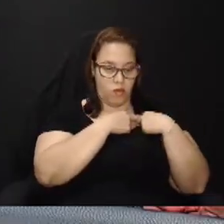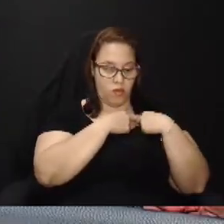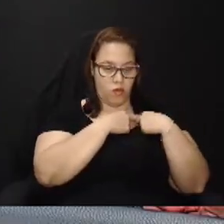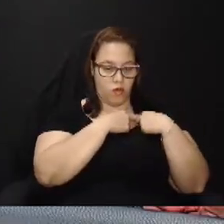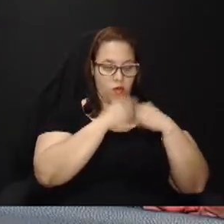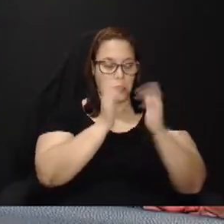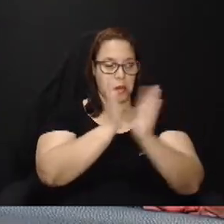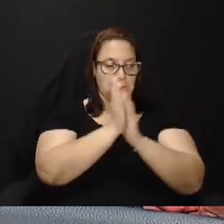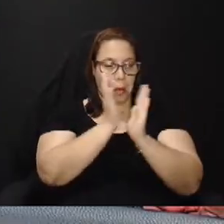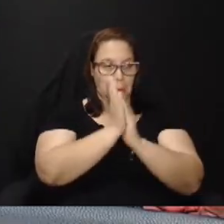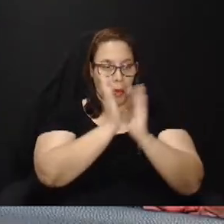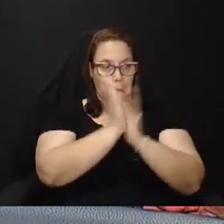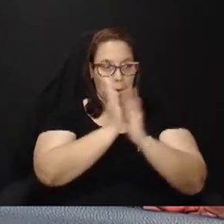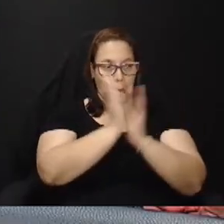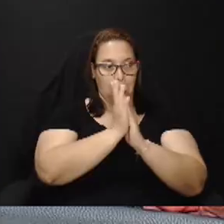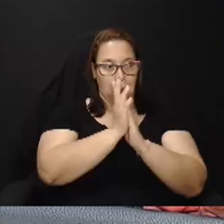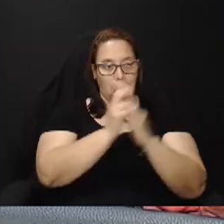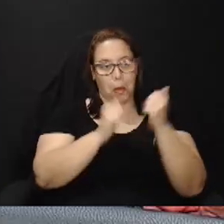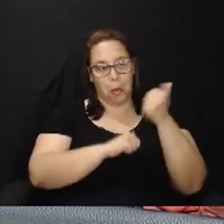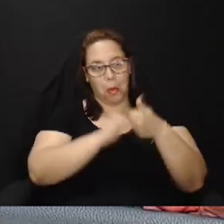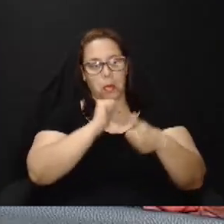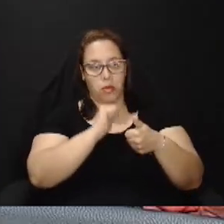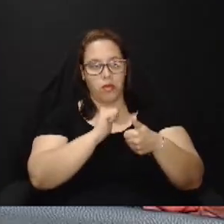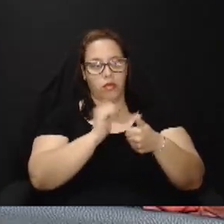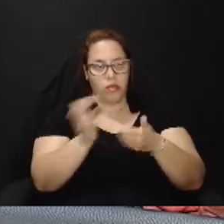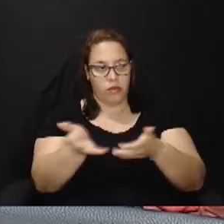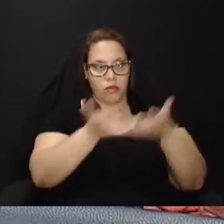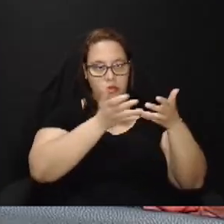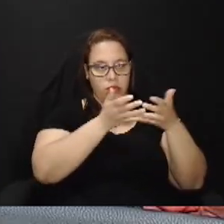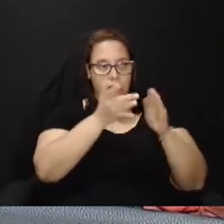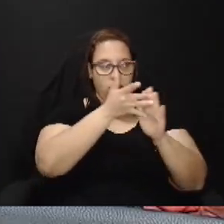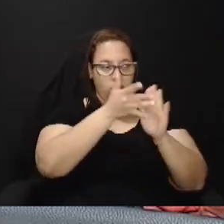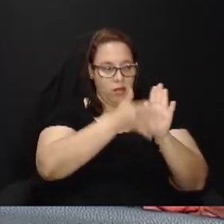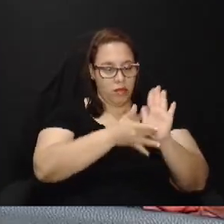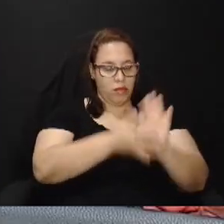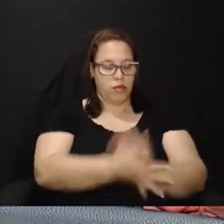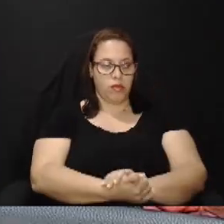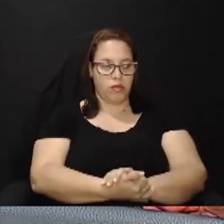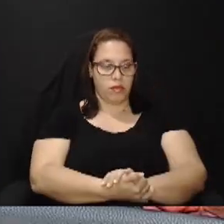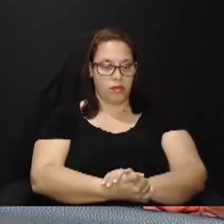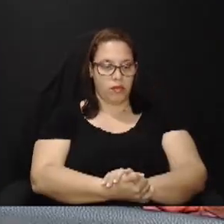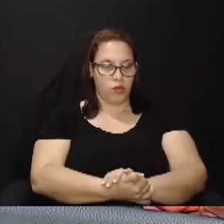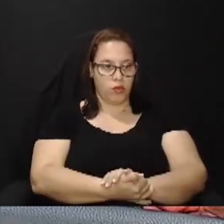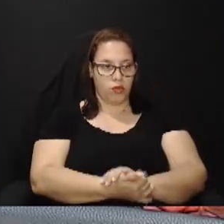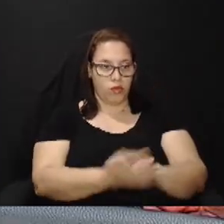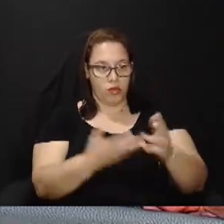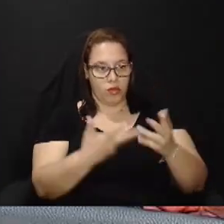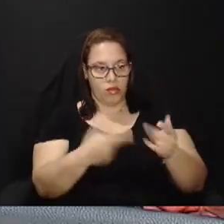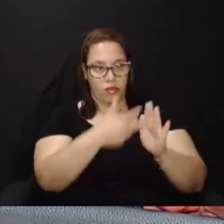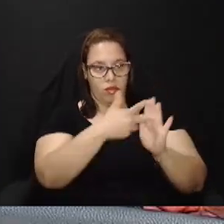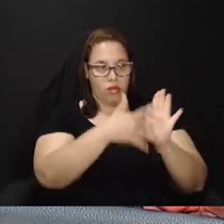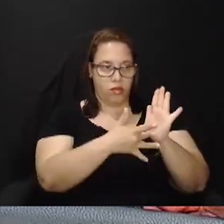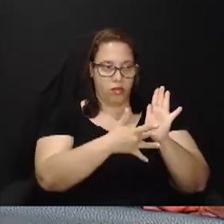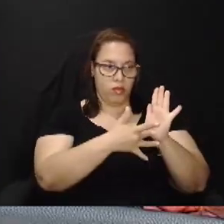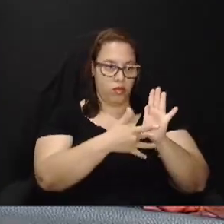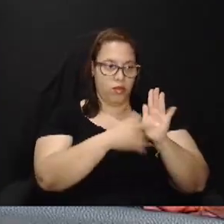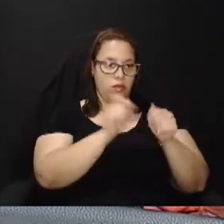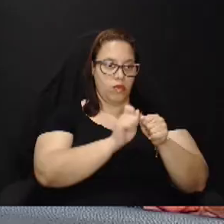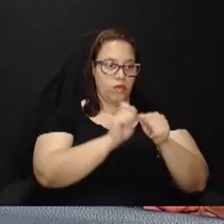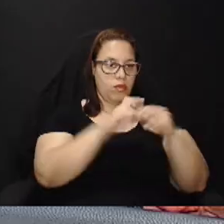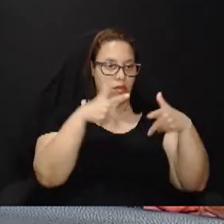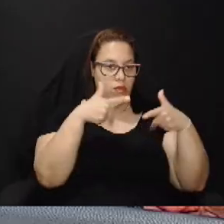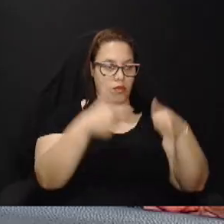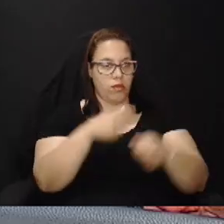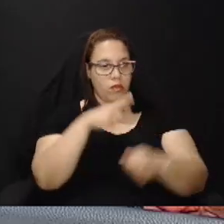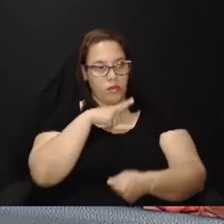esporte, trago realmente essa pauta aí, né, essa bandeira de fazer de tudo que tiver ao meu alcance